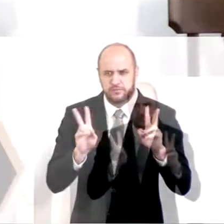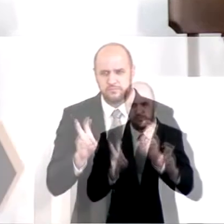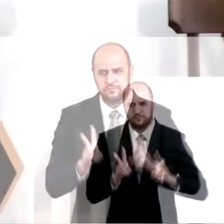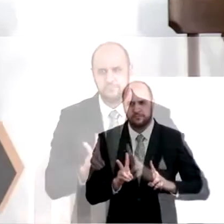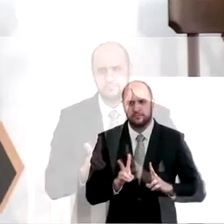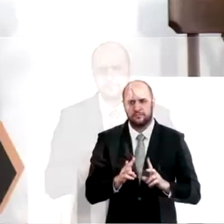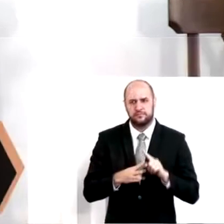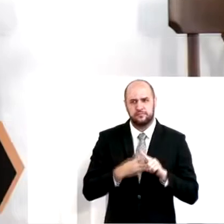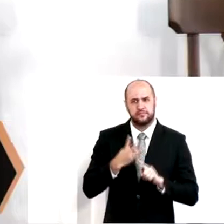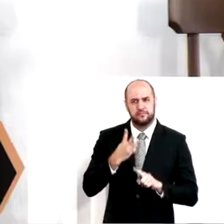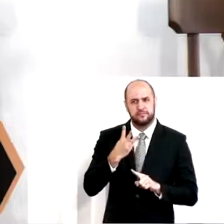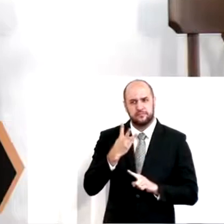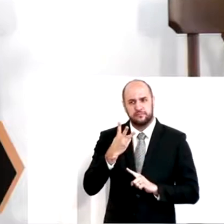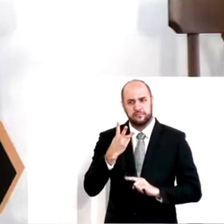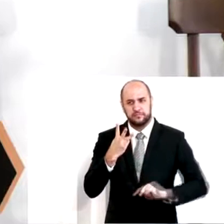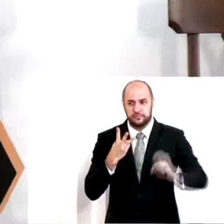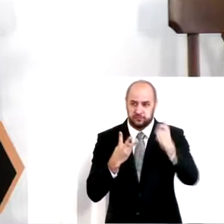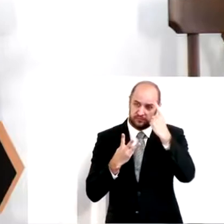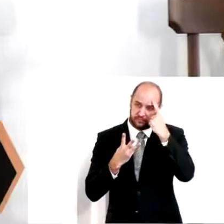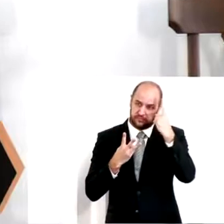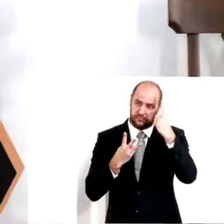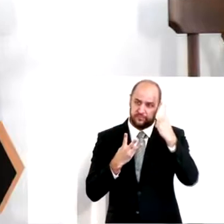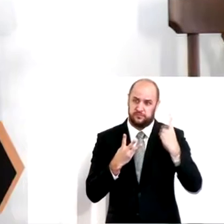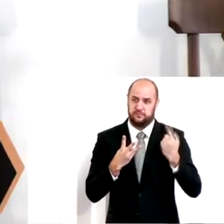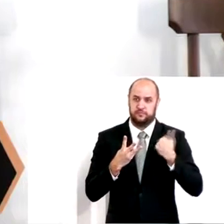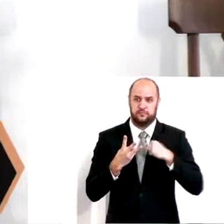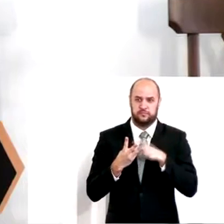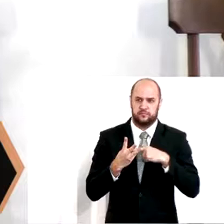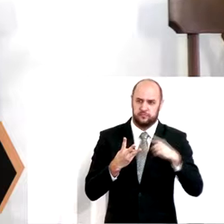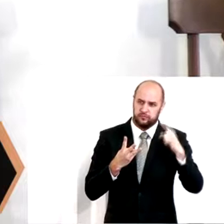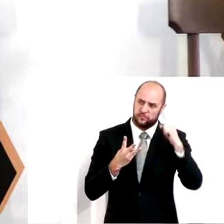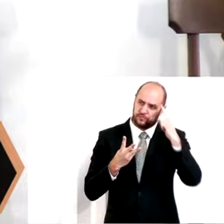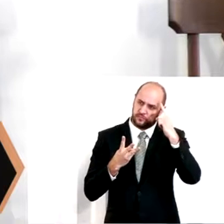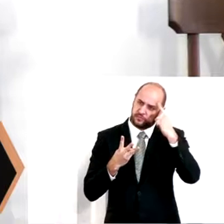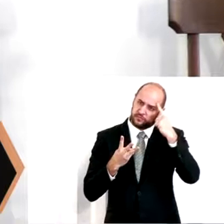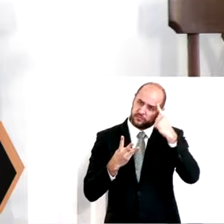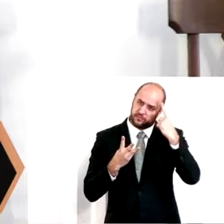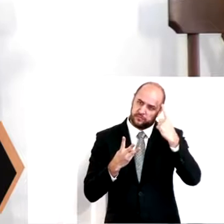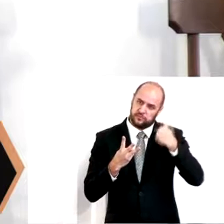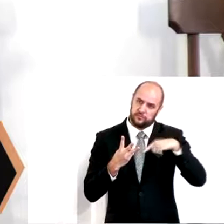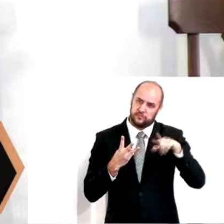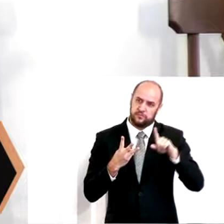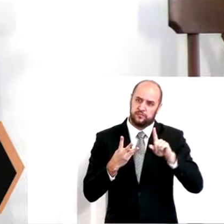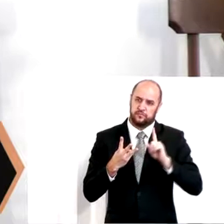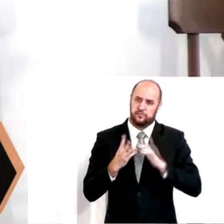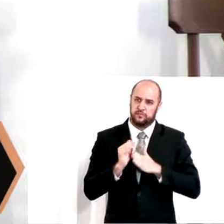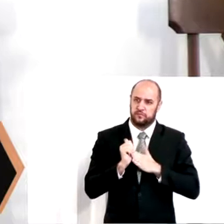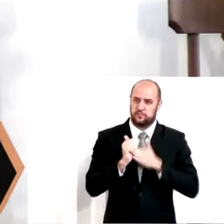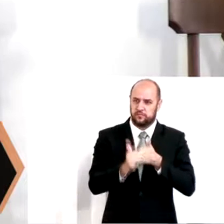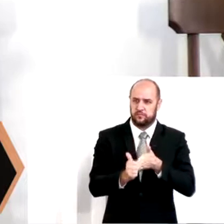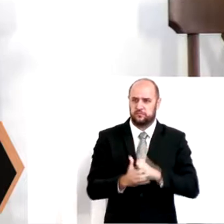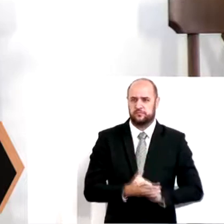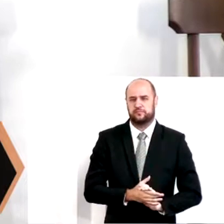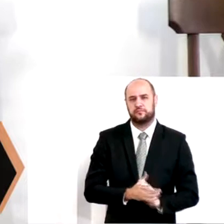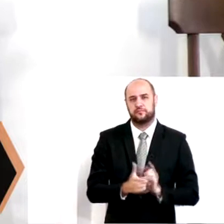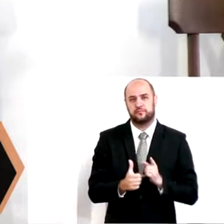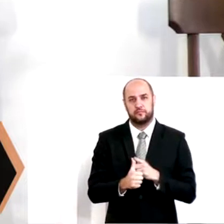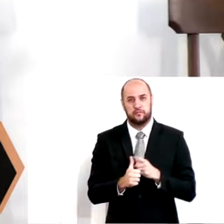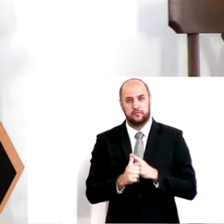partir de 3 ideias que vão nortear aqui a nossa exposição.